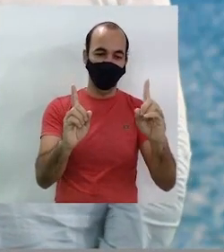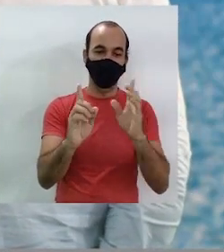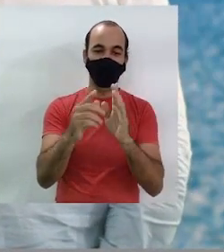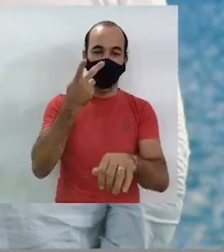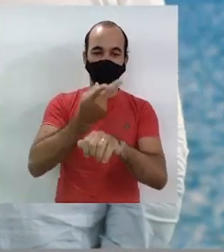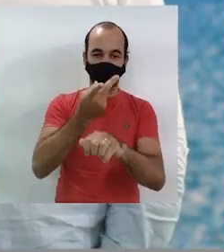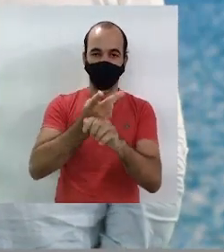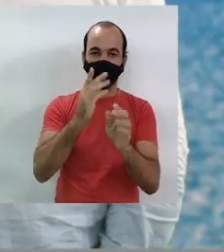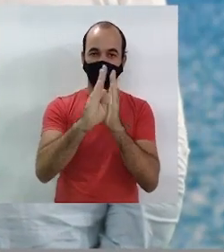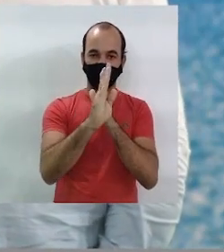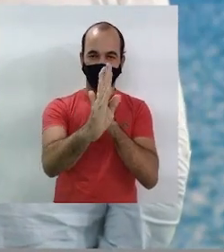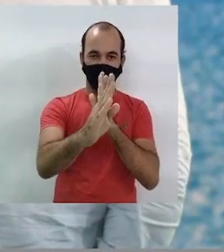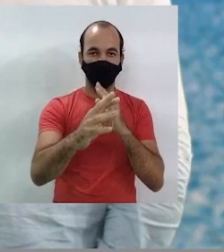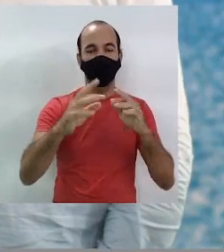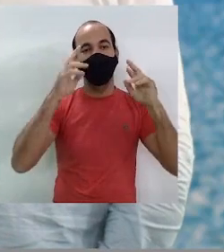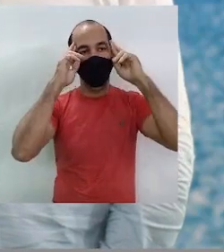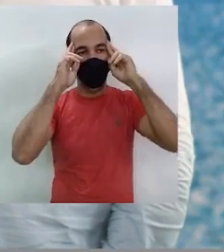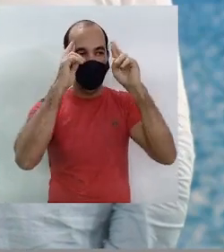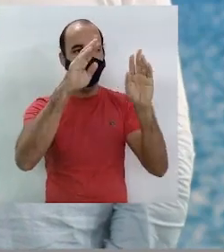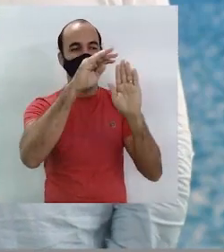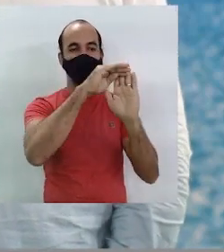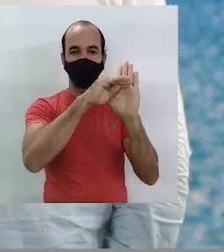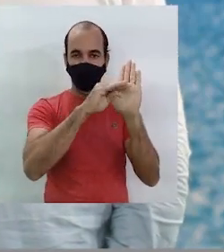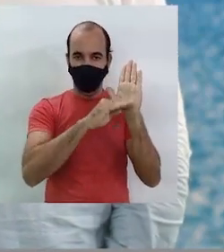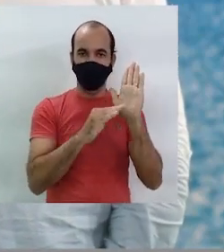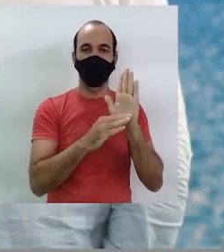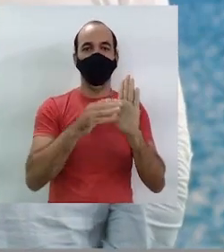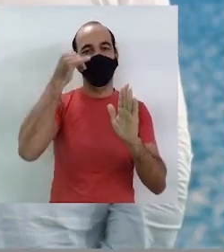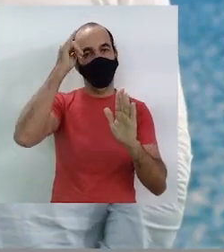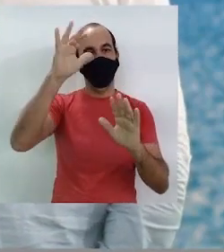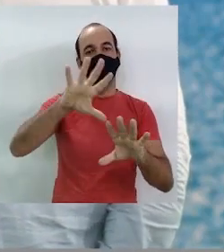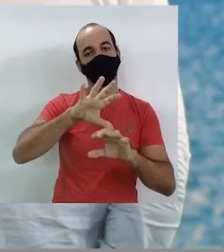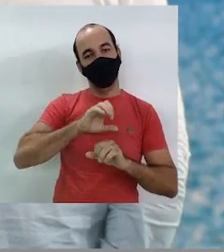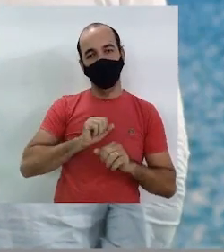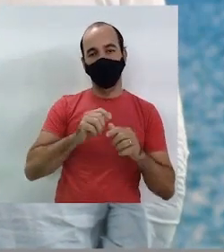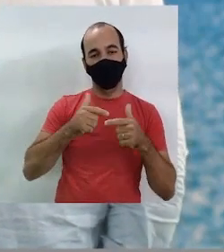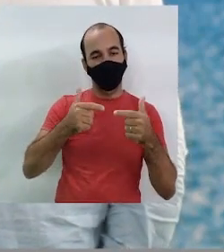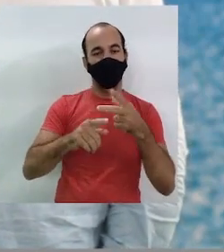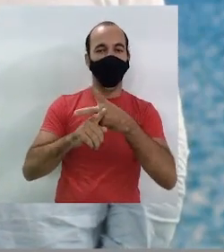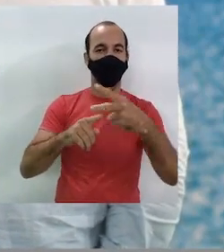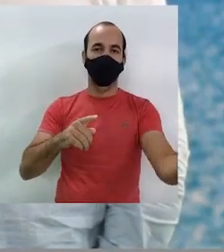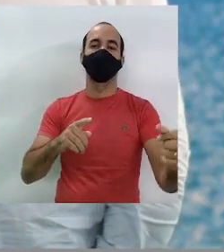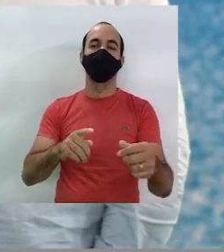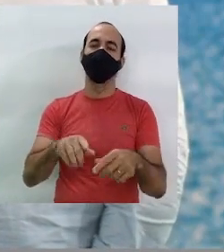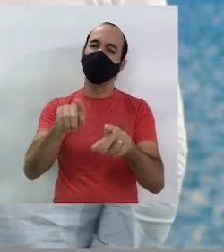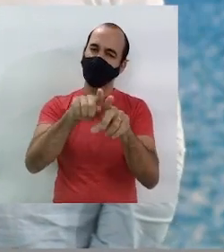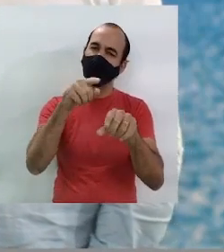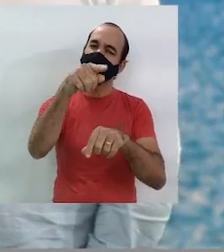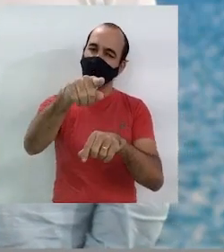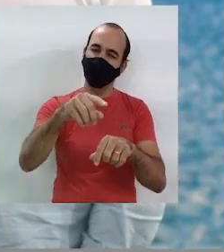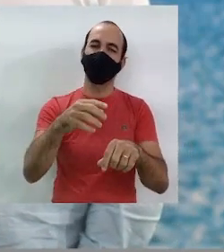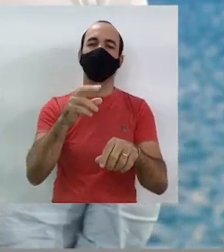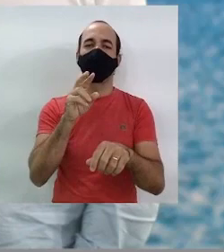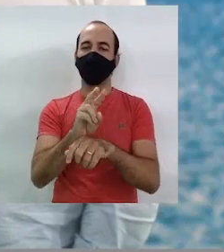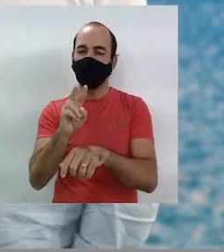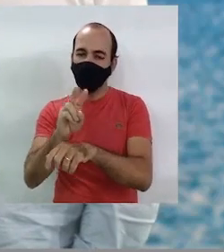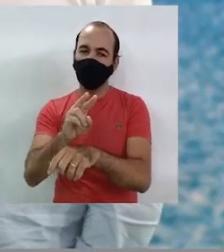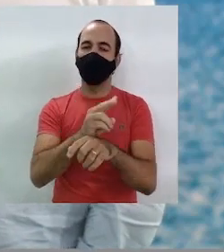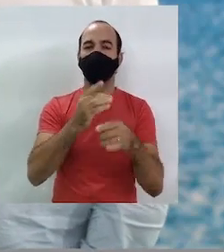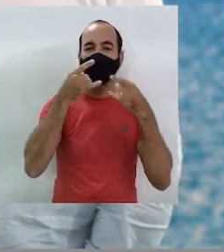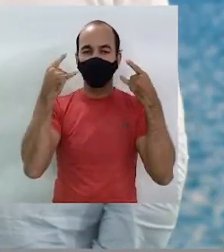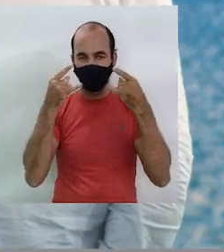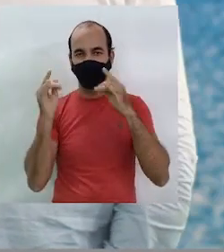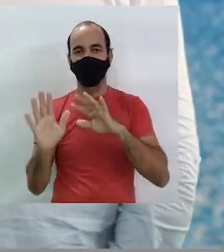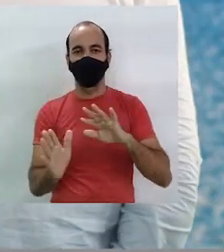a Covid-19 e que você, estudante, também tenha em casa com a sua família esse cuidado. Mas qual será o tema